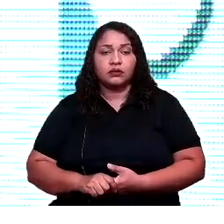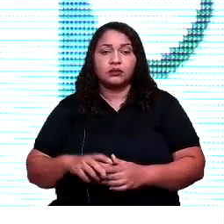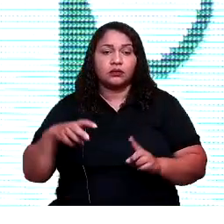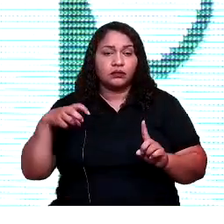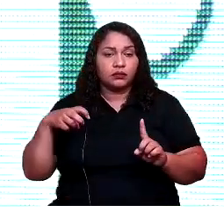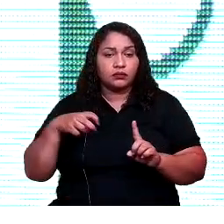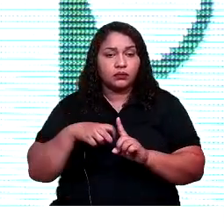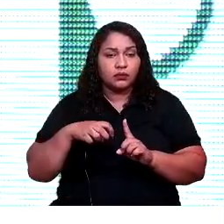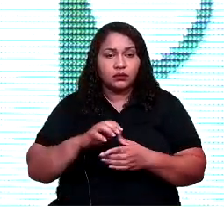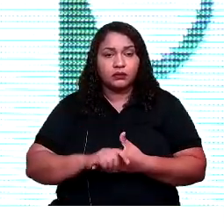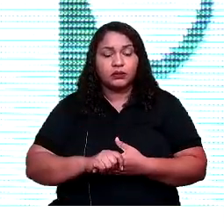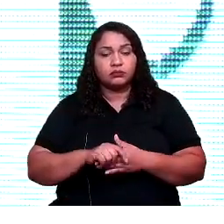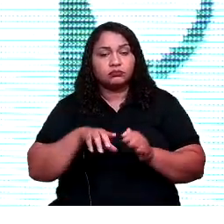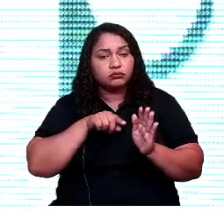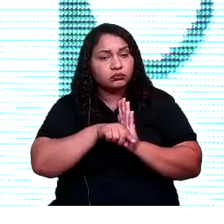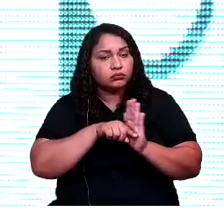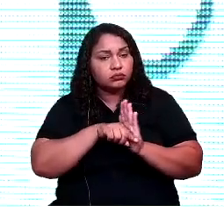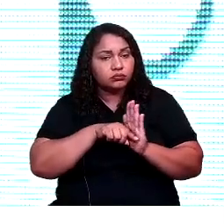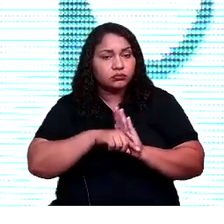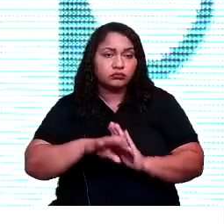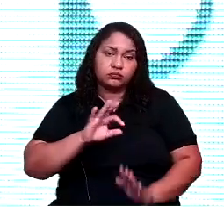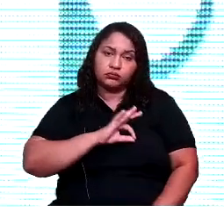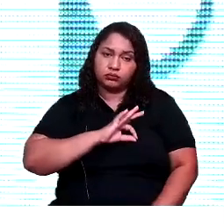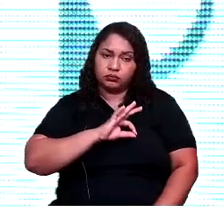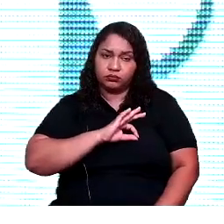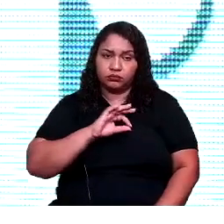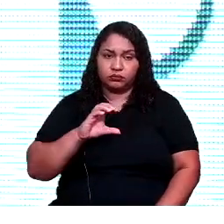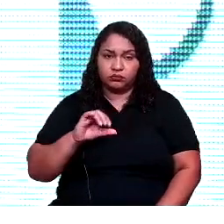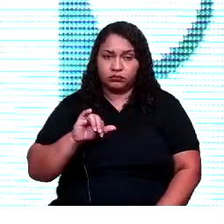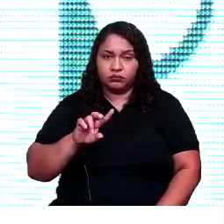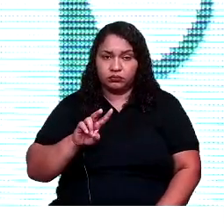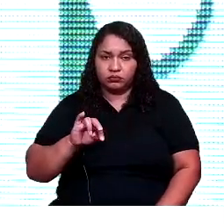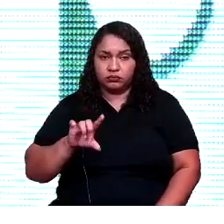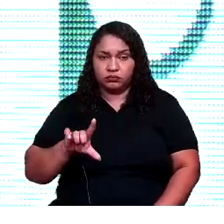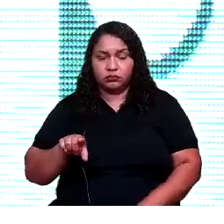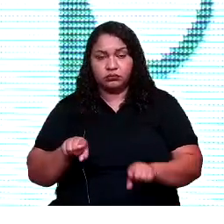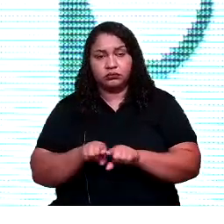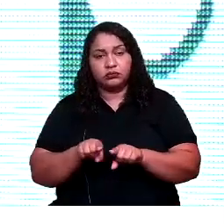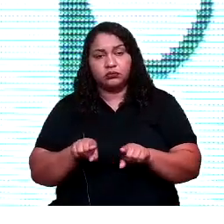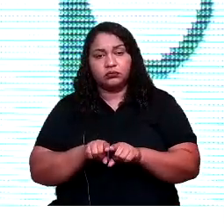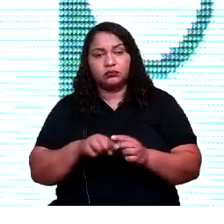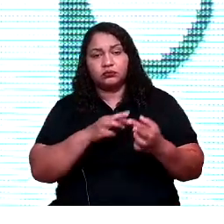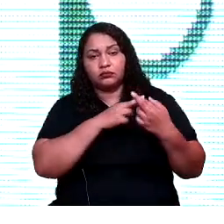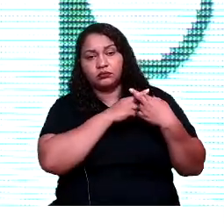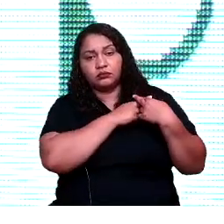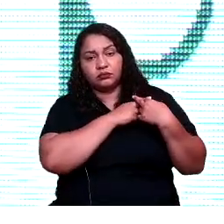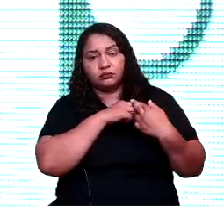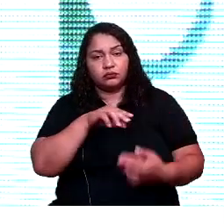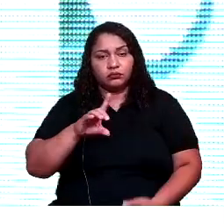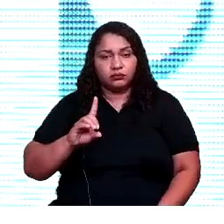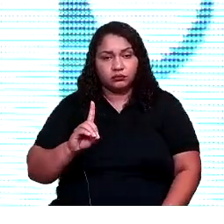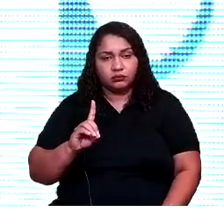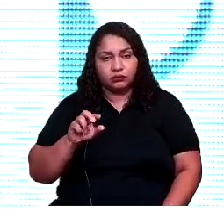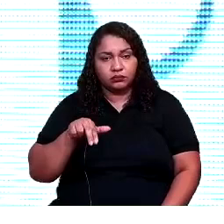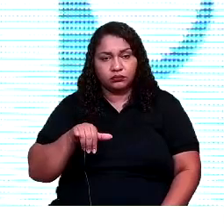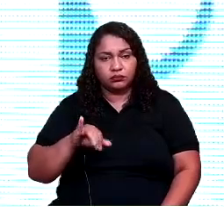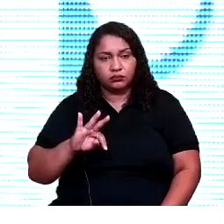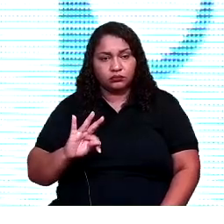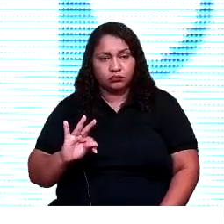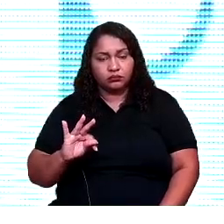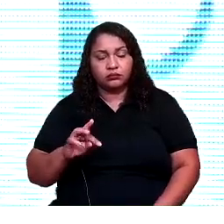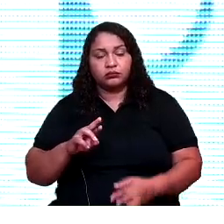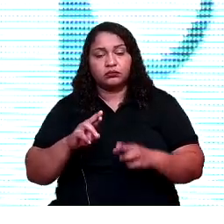circunstâncias do acidente em questão estão sendo investigadas pela Polícia Civil e pelos órgãos também do departamento de trânsito